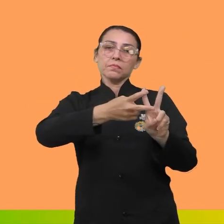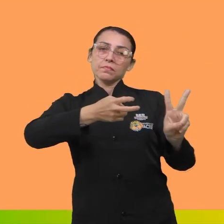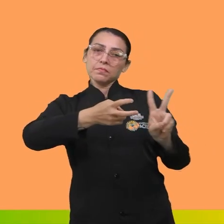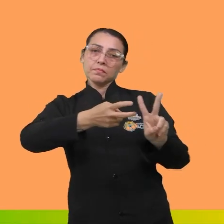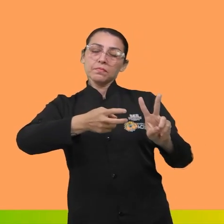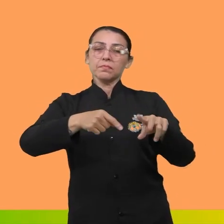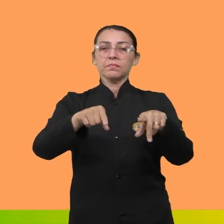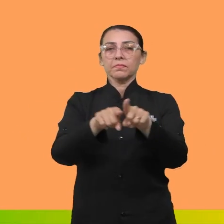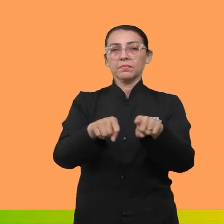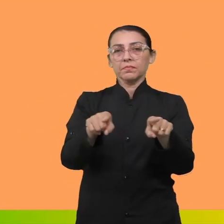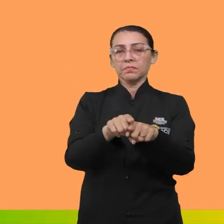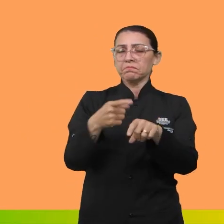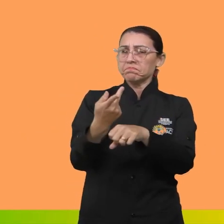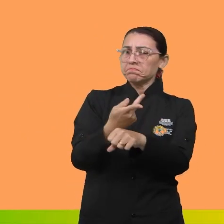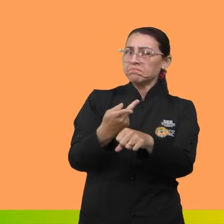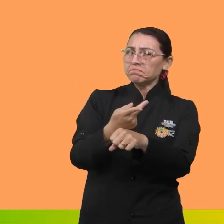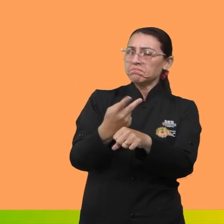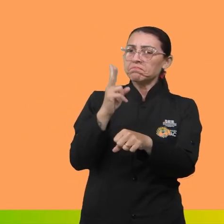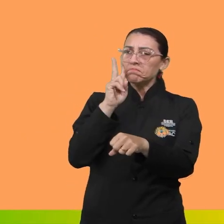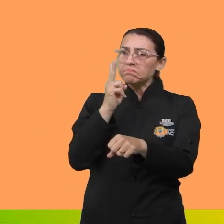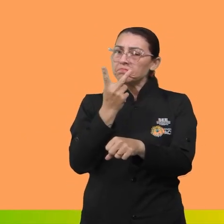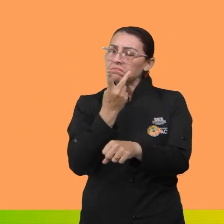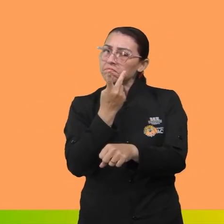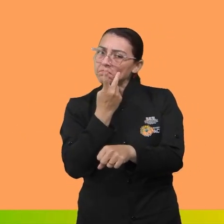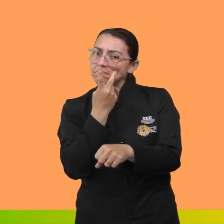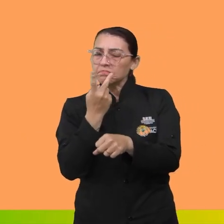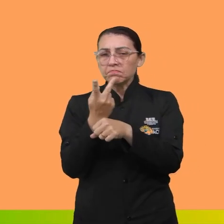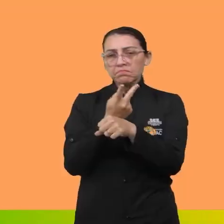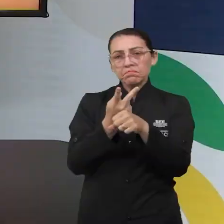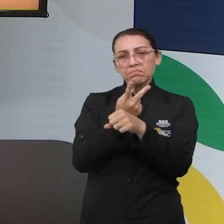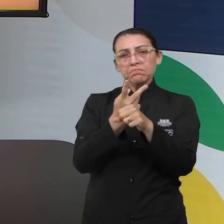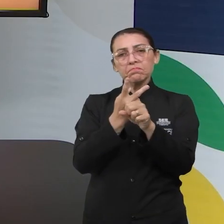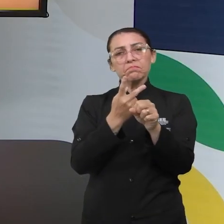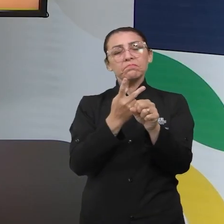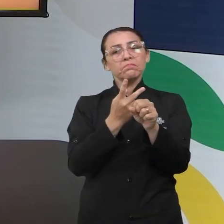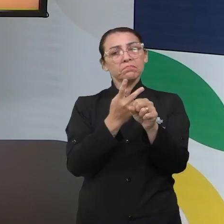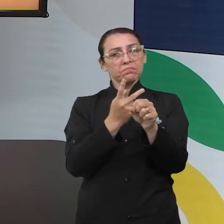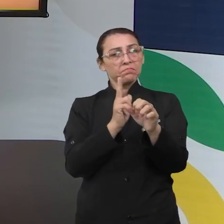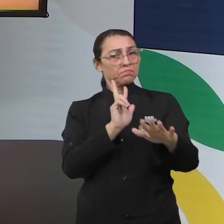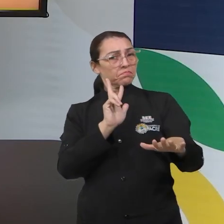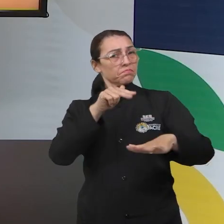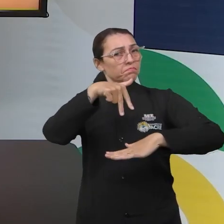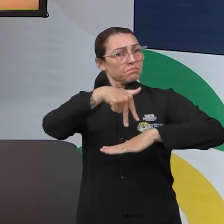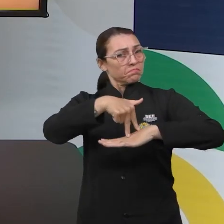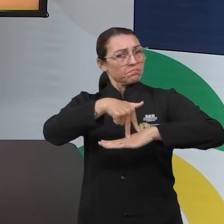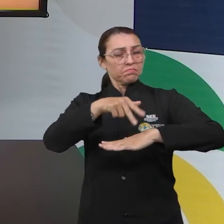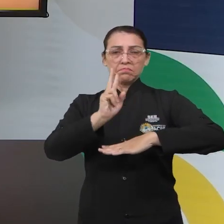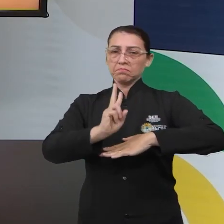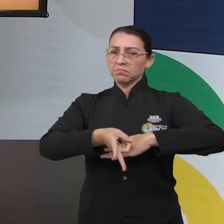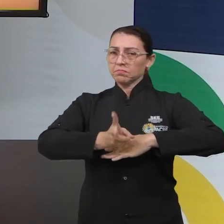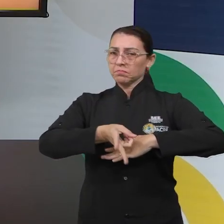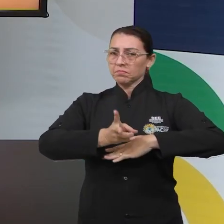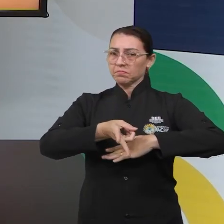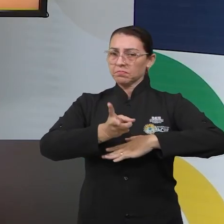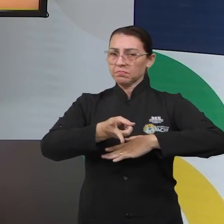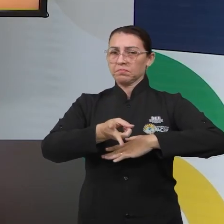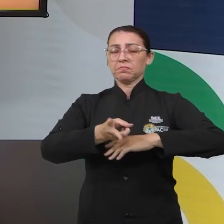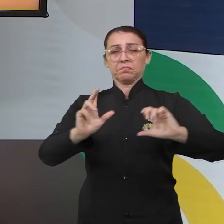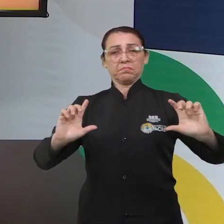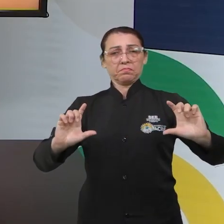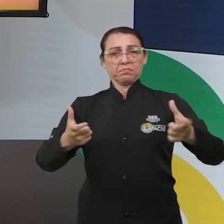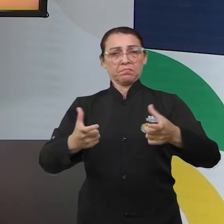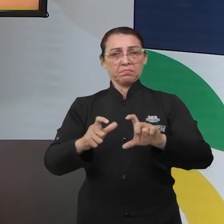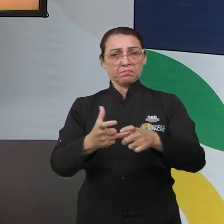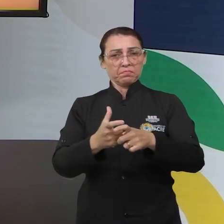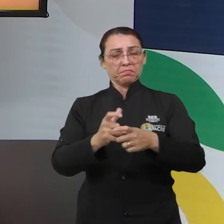movimento indígena, que buscam aí reconhecimento, que buscam protagonismo, já que sempre foram, essas minorias